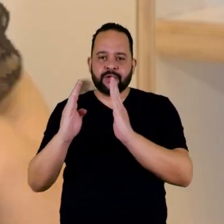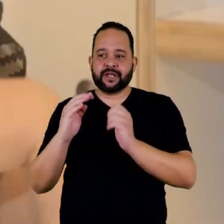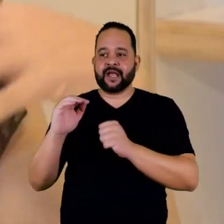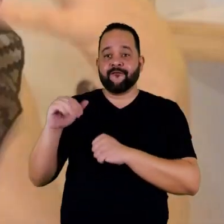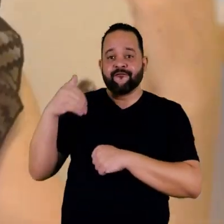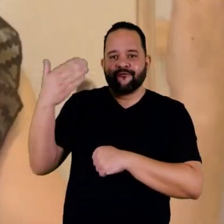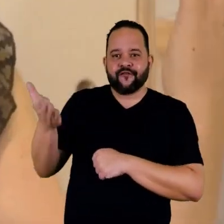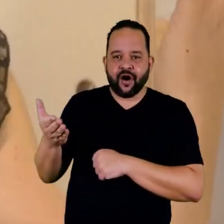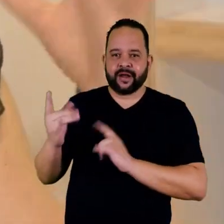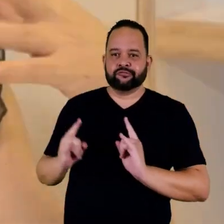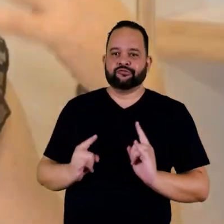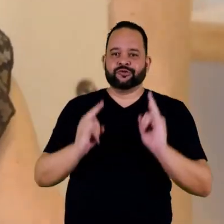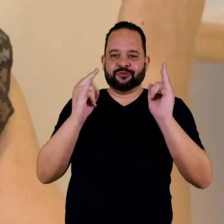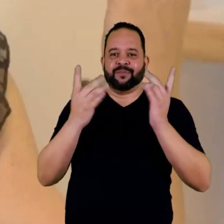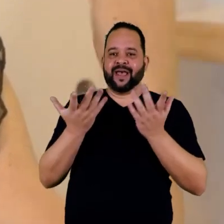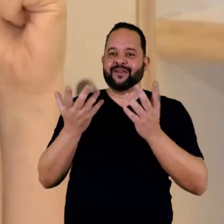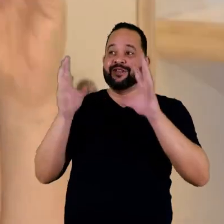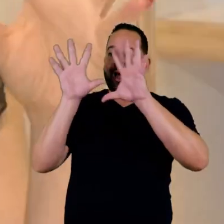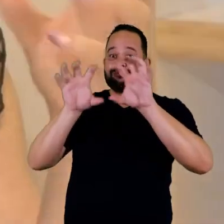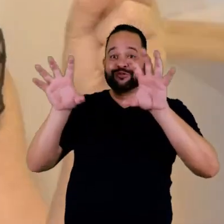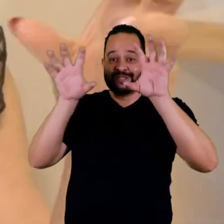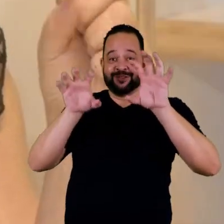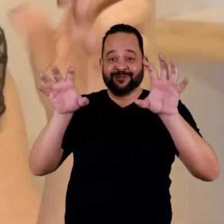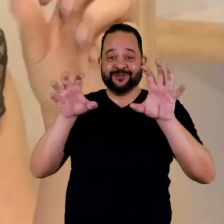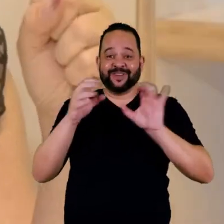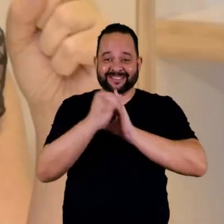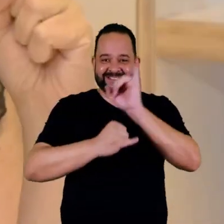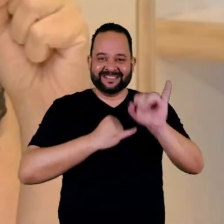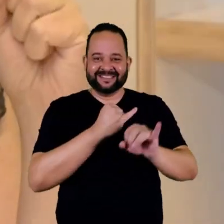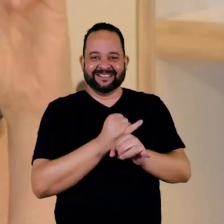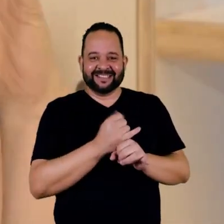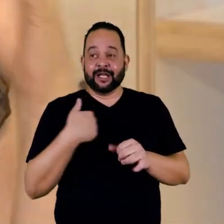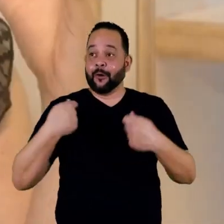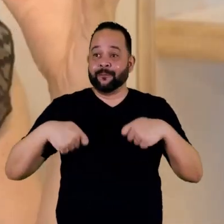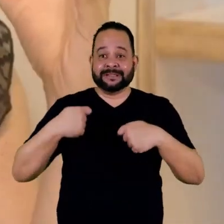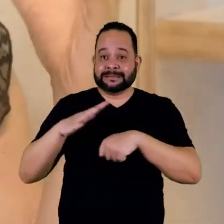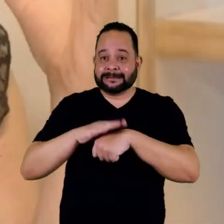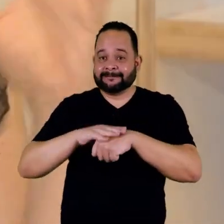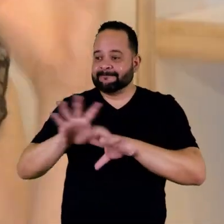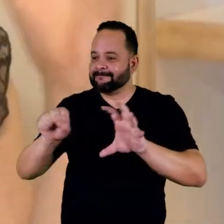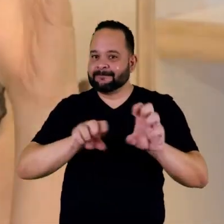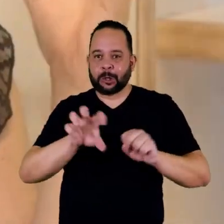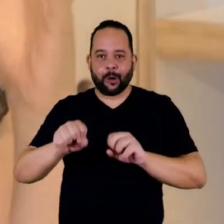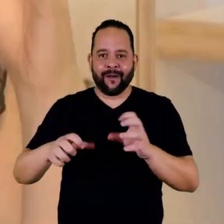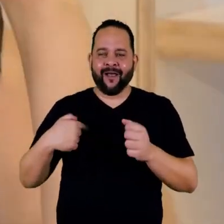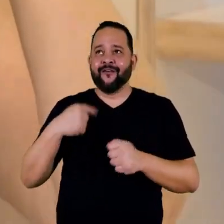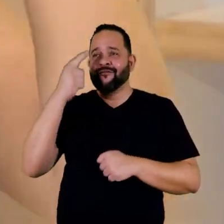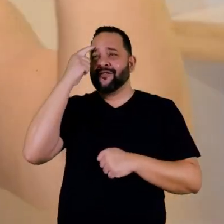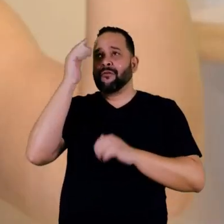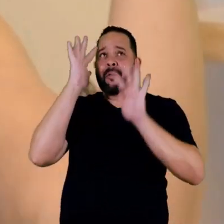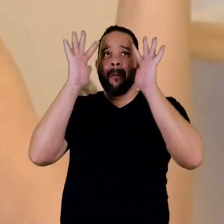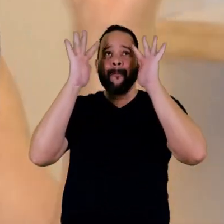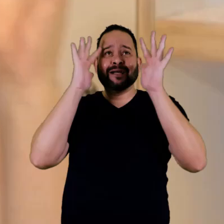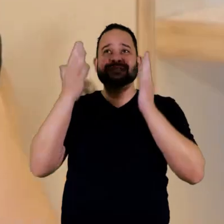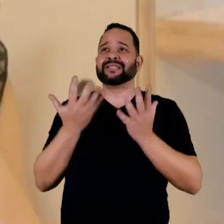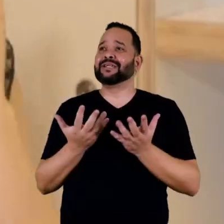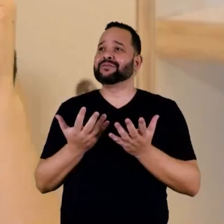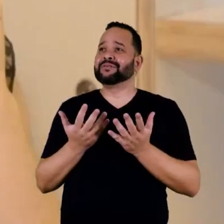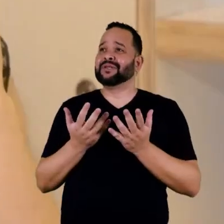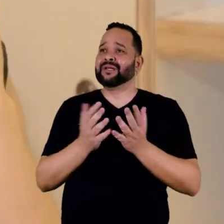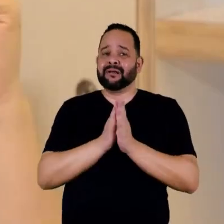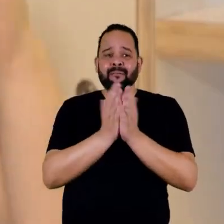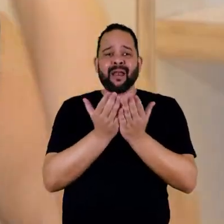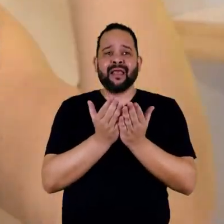né neste mundo da nuvem né eu eu ainda preciso tocar nas coisas então eu fico pensando nessa grande biblioteca que é uma nuvem